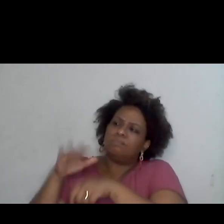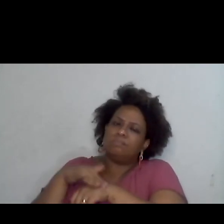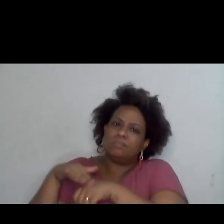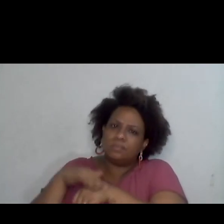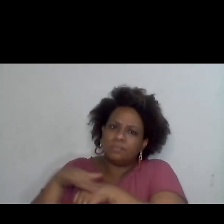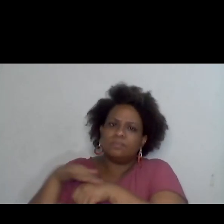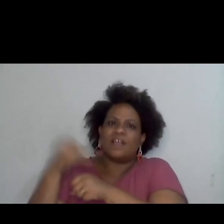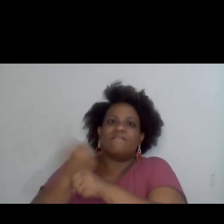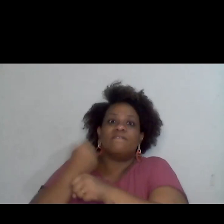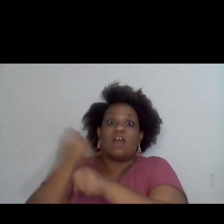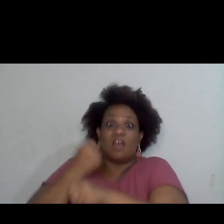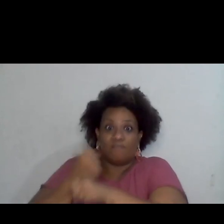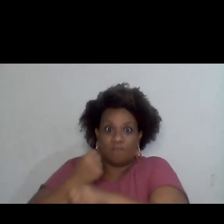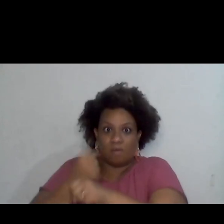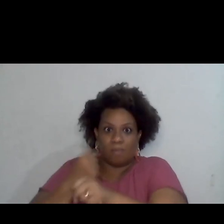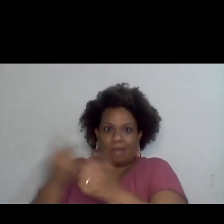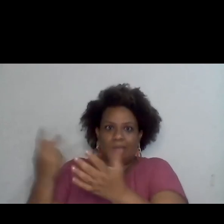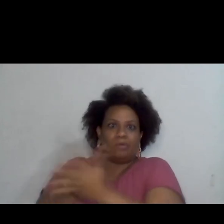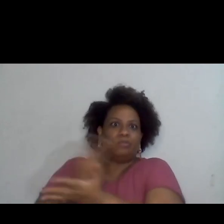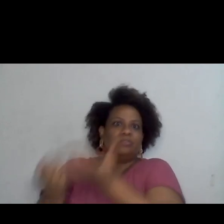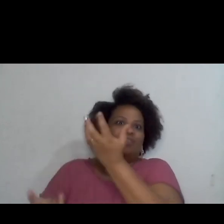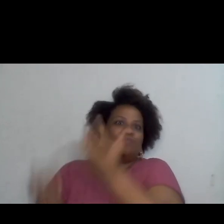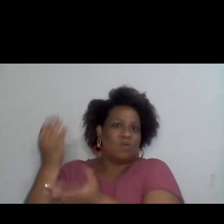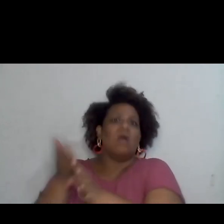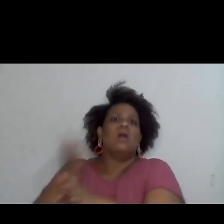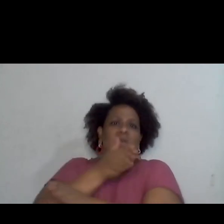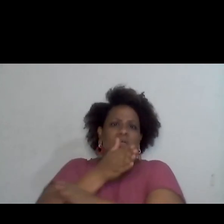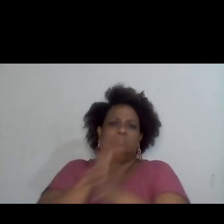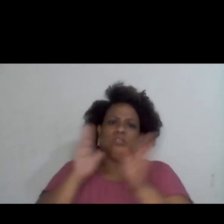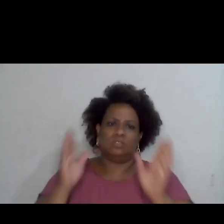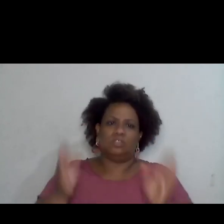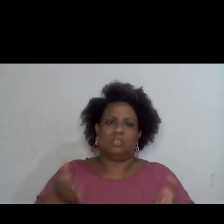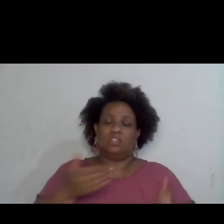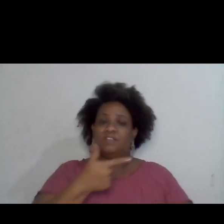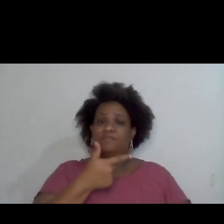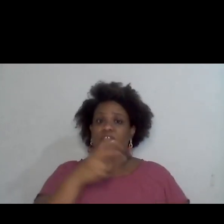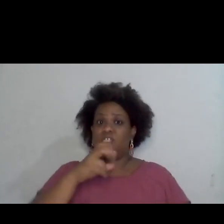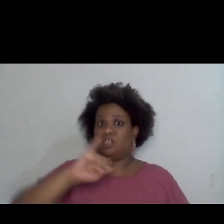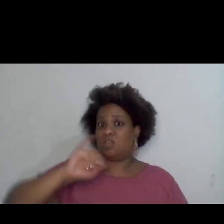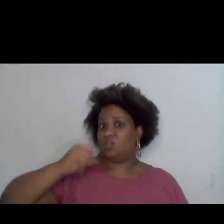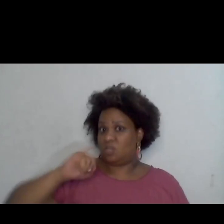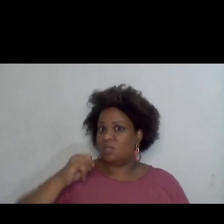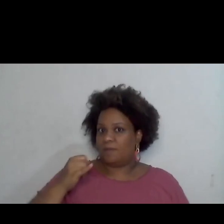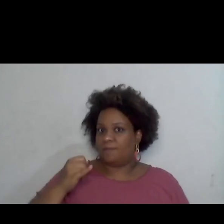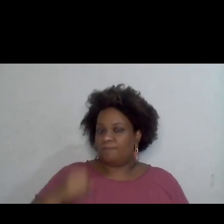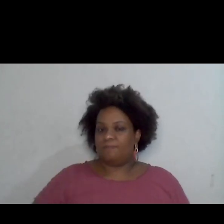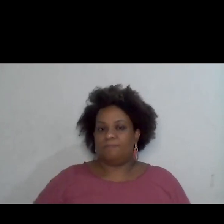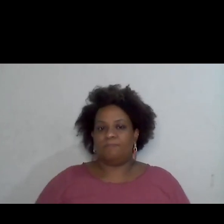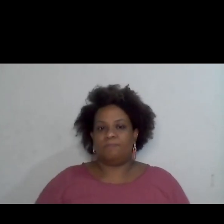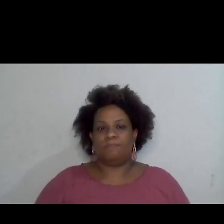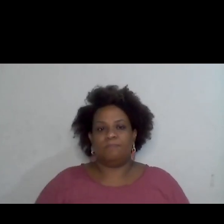essa reforma antes do acidente acontecer. O acidente foi dia 25 de janeiro. Eu